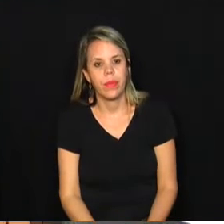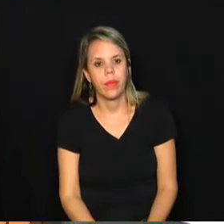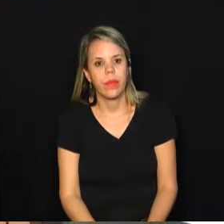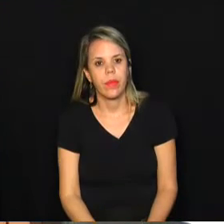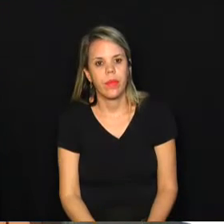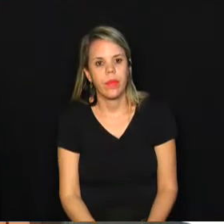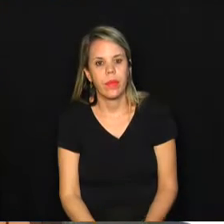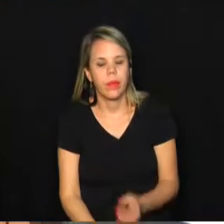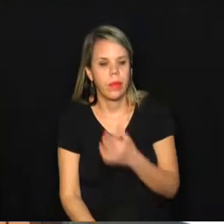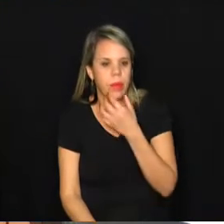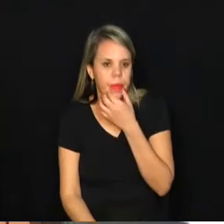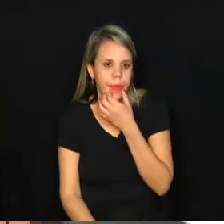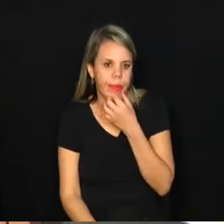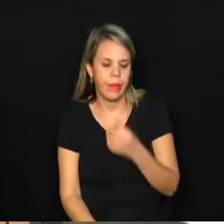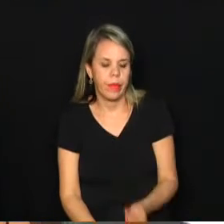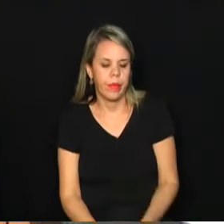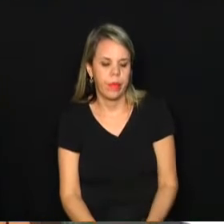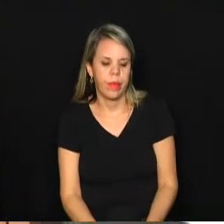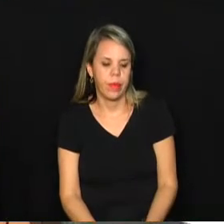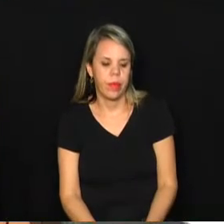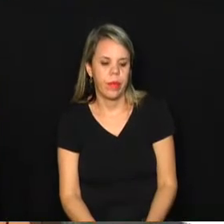questionamento, alguma intervenção?